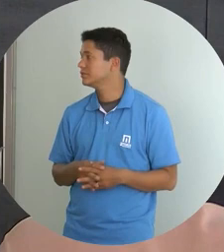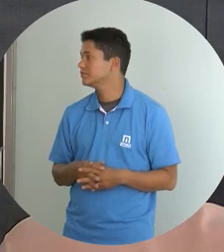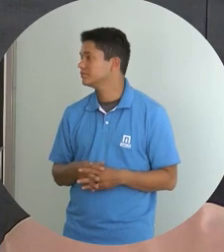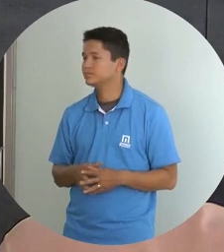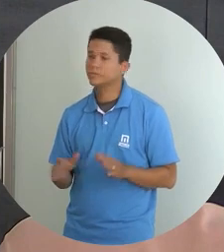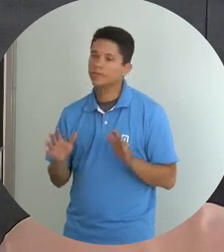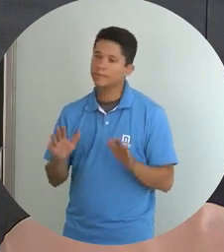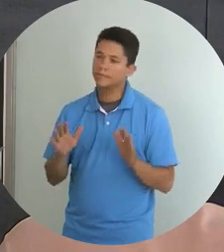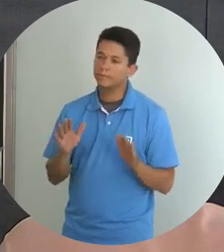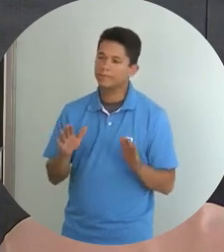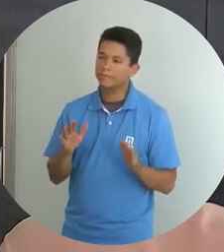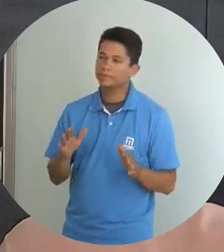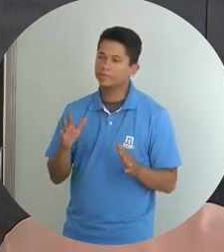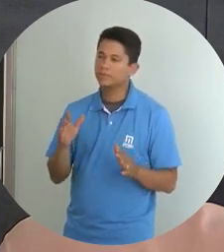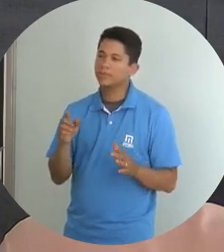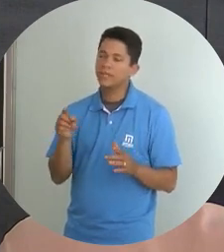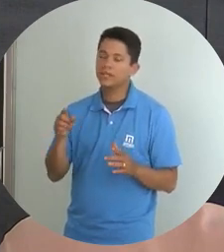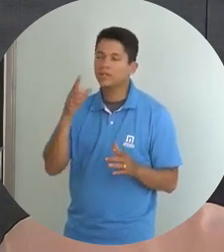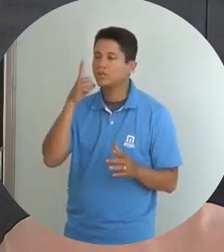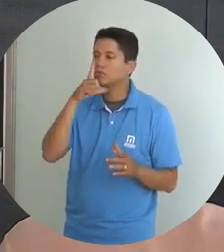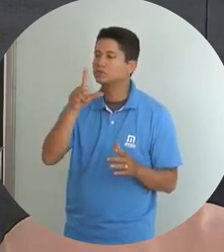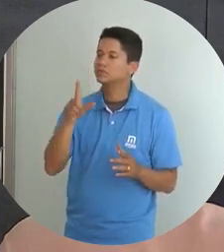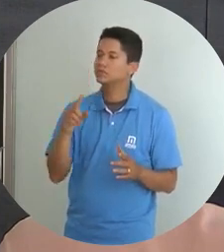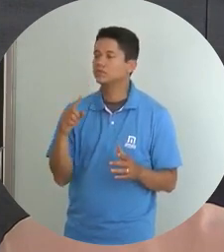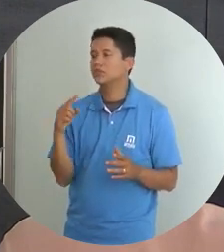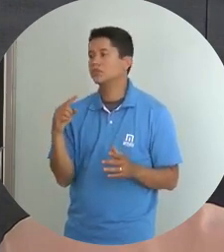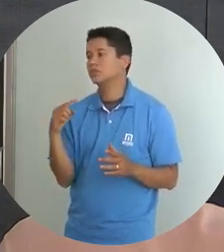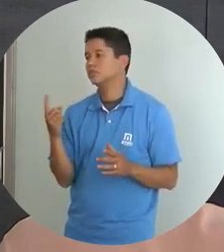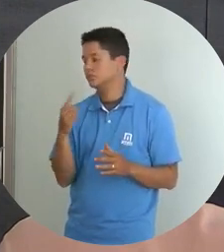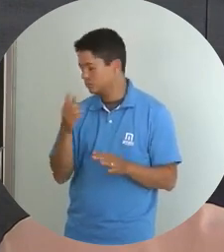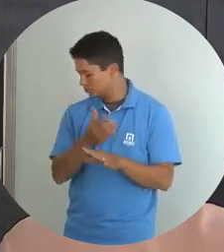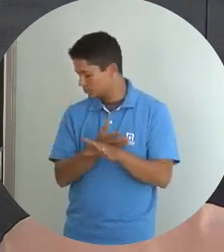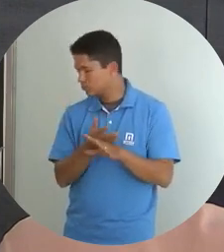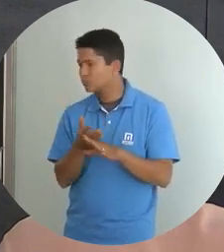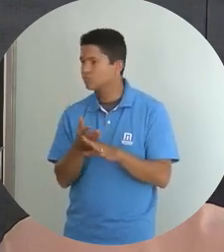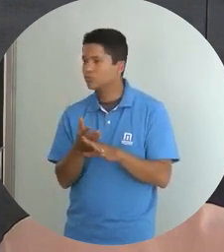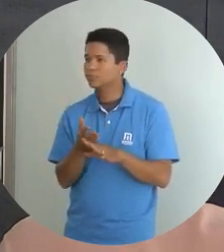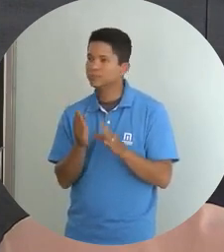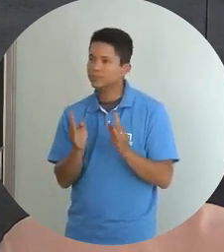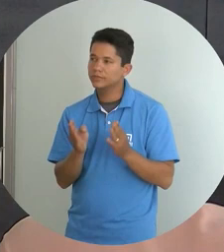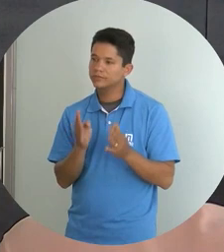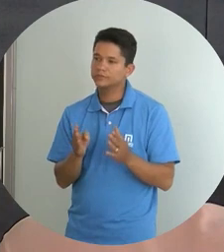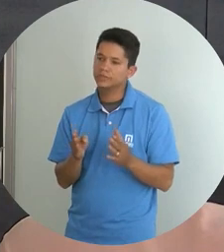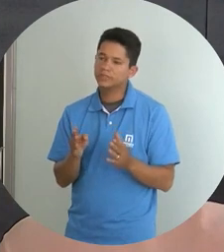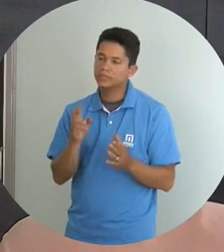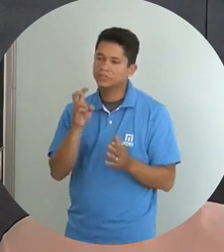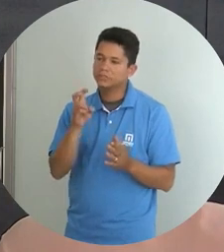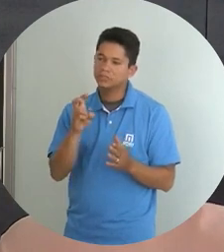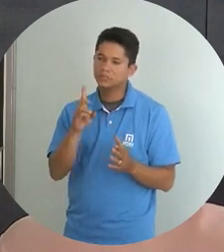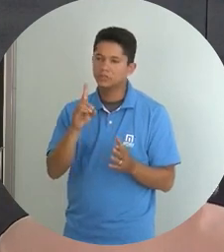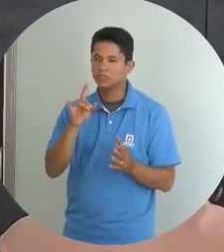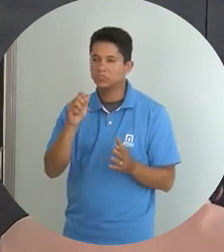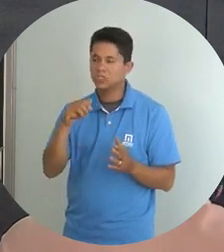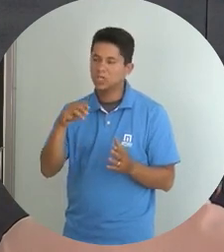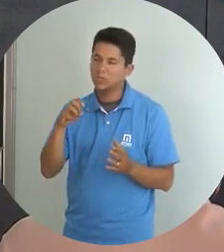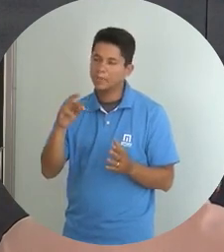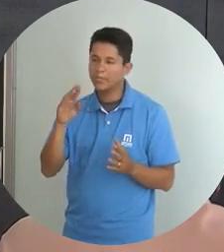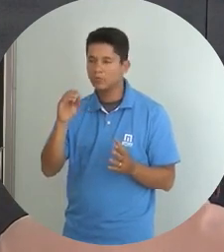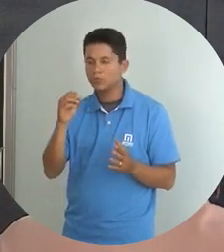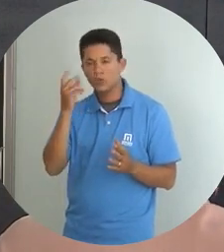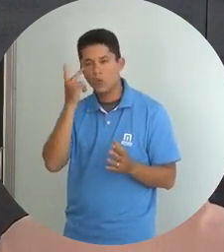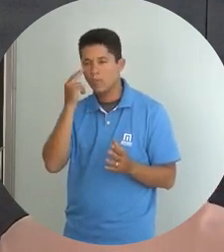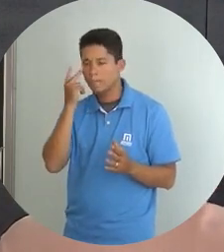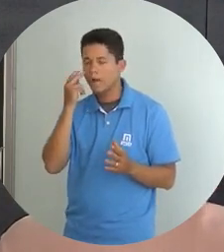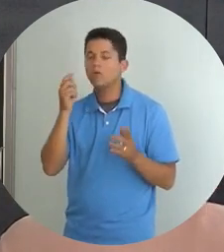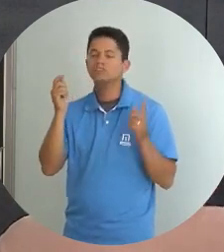não, assim, pelo que ele chega e pelo que a gente já está acostumado, esses 5 diâmetros normais é mais que